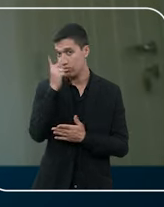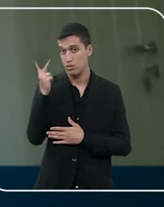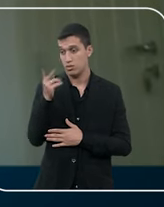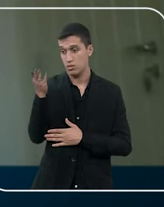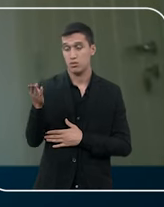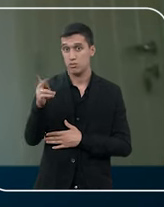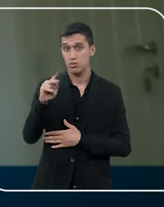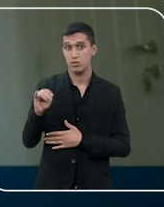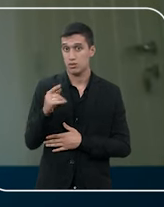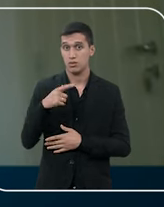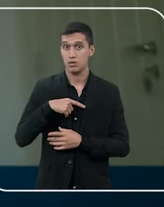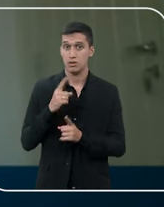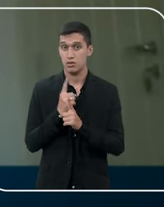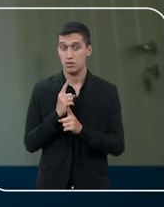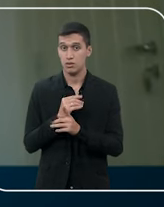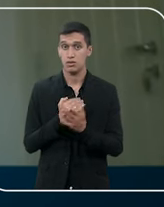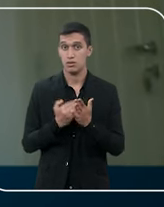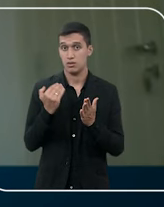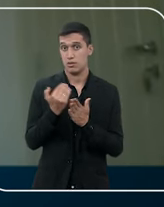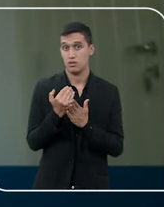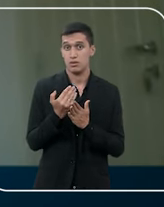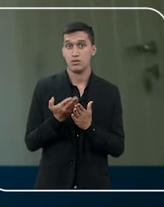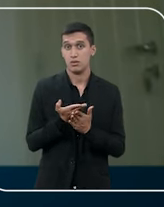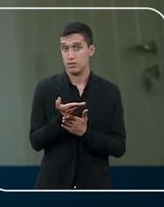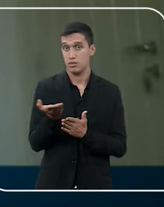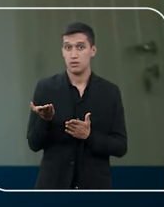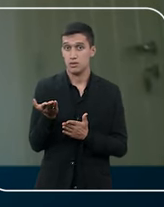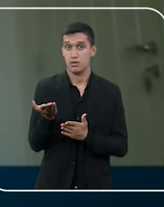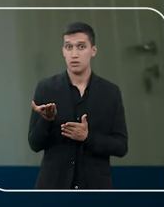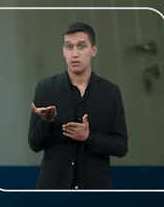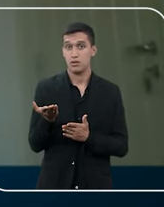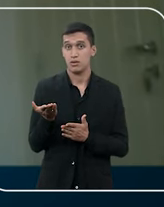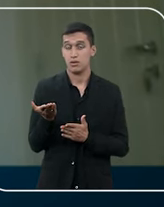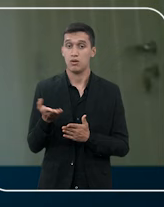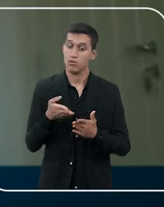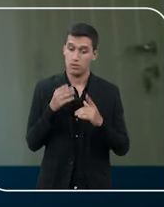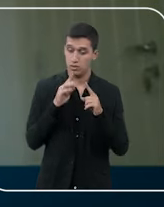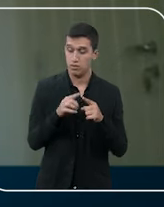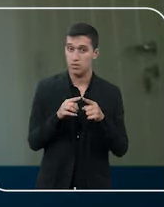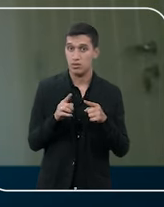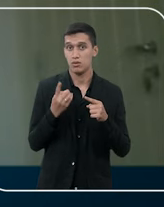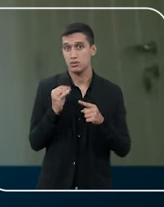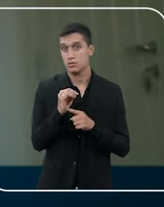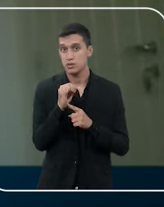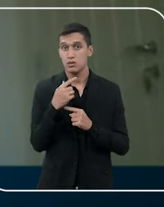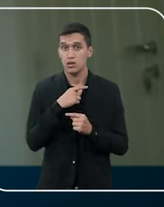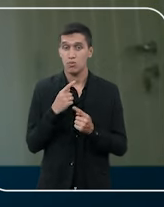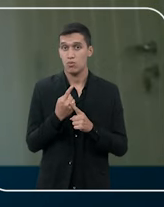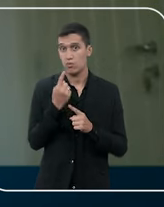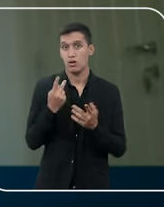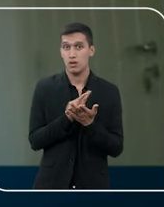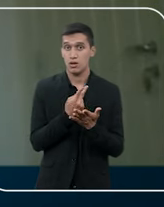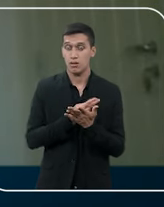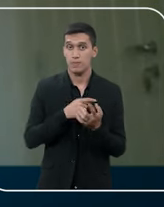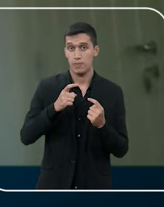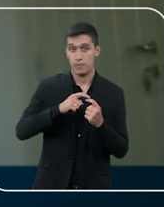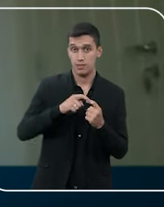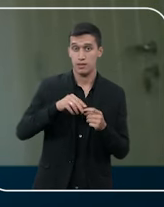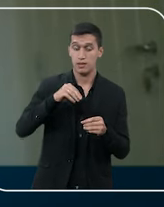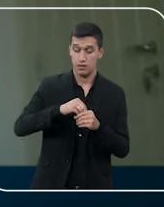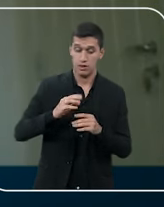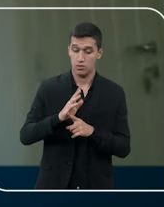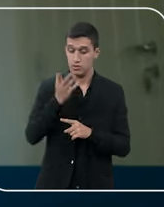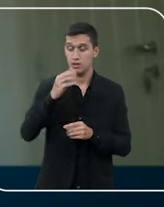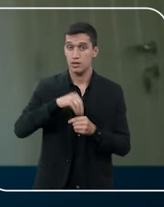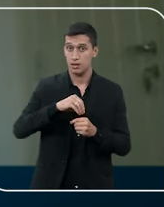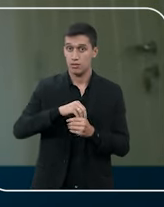elas teriam uma responsabilidade objetiva. Então, se existe um erro médico dentro que ocorreu dentro de